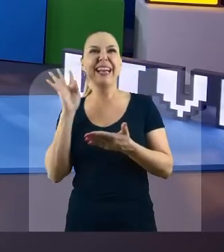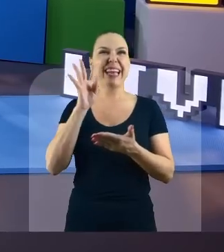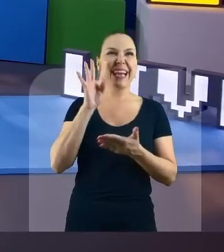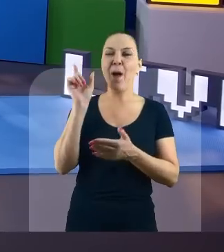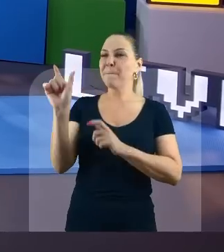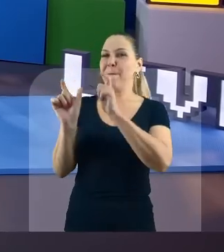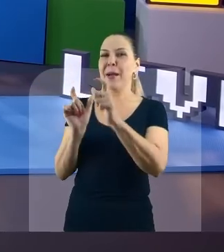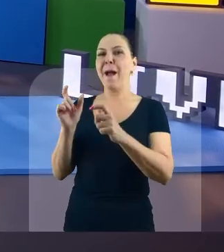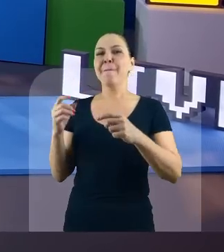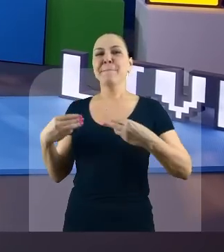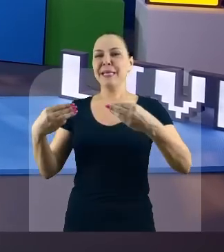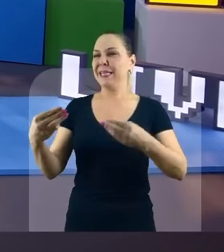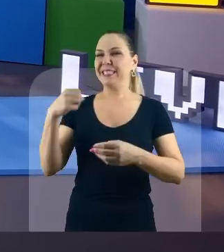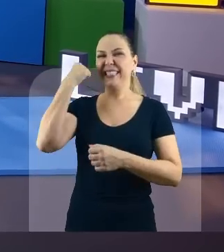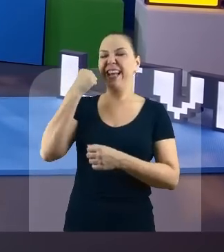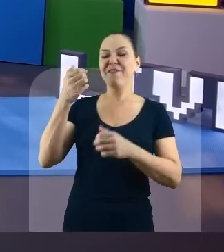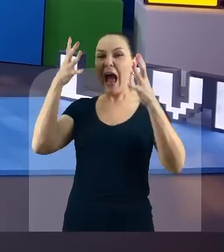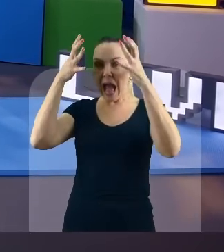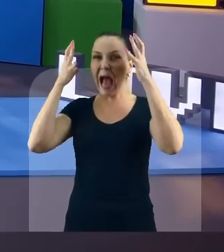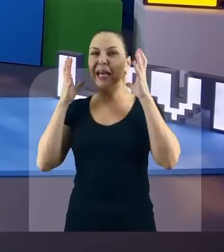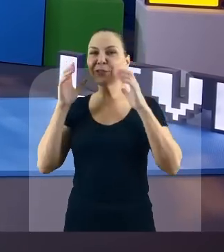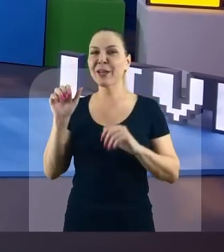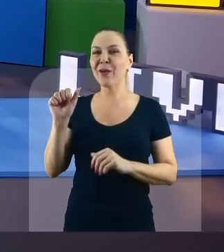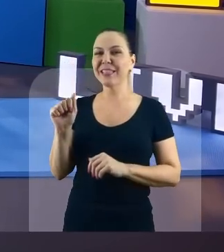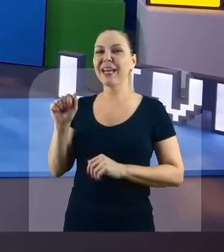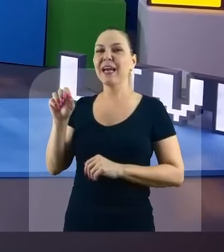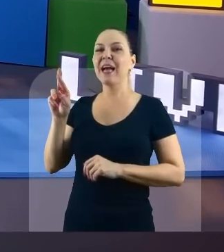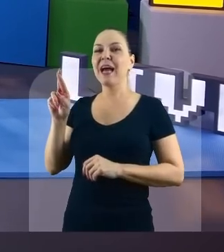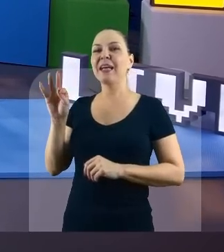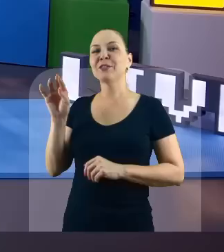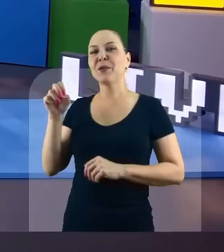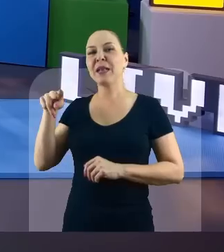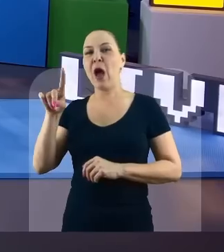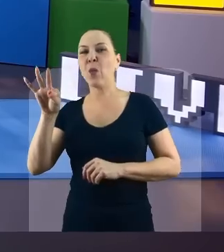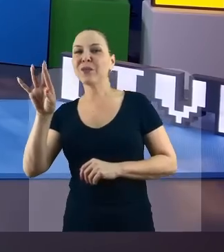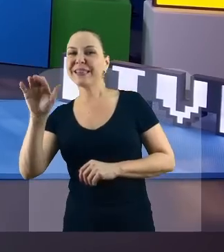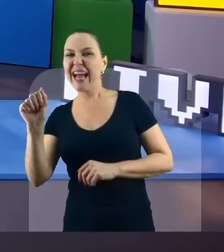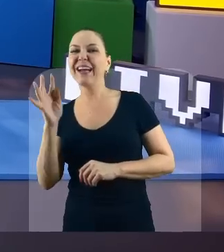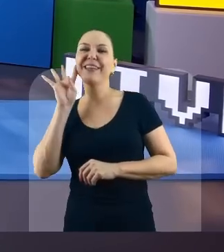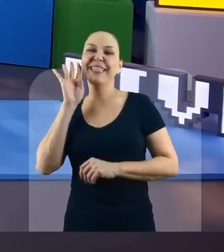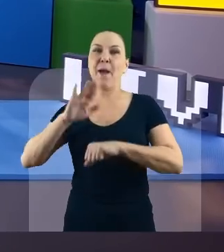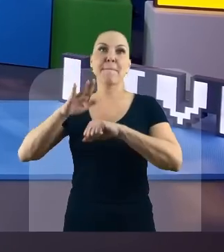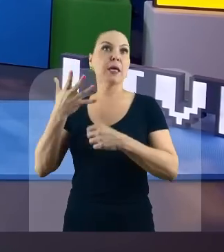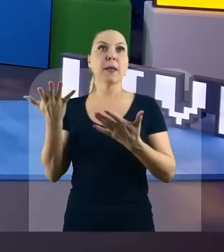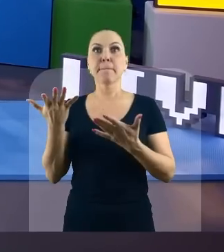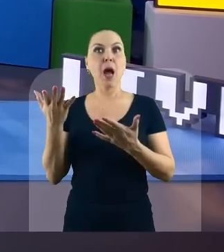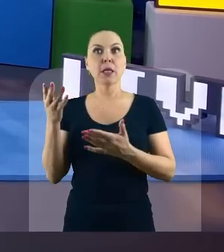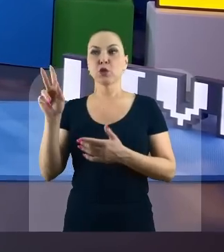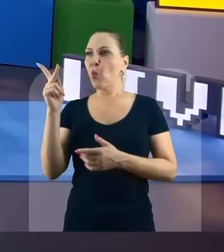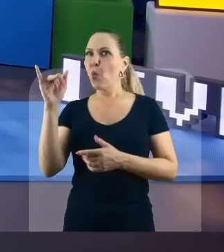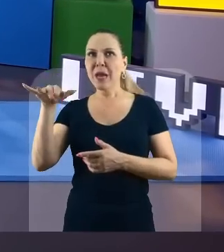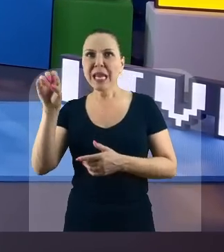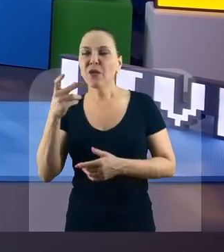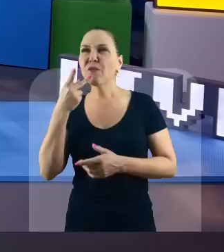né? Ministro. Astronauta é mais legal. Eu acho que astronauta é mais legal. Mas o nosso hino, o povo que não tem